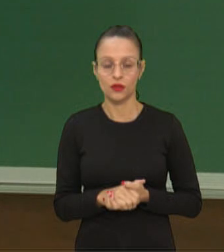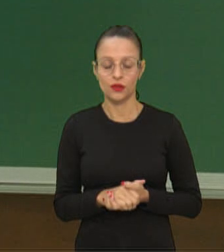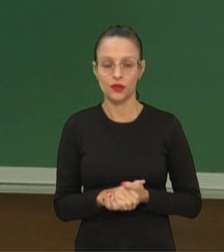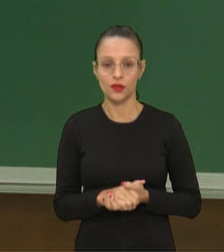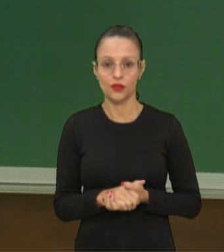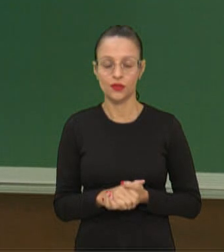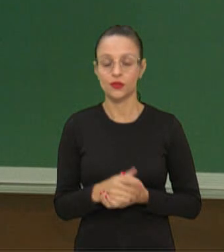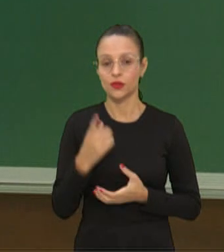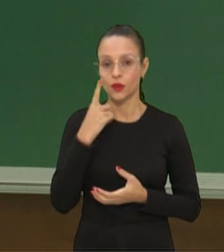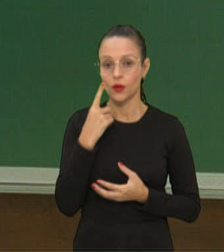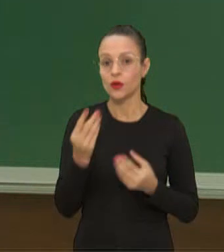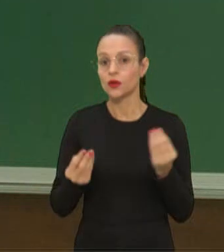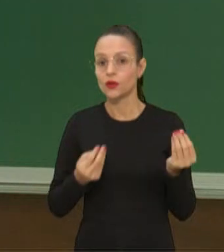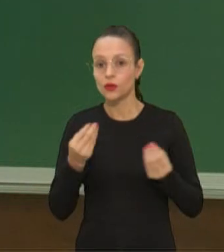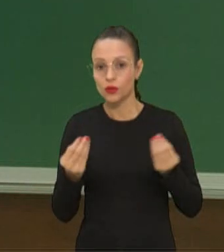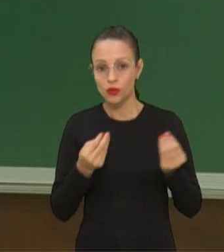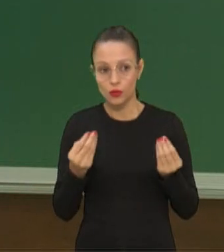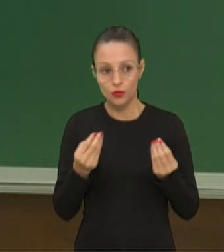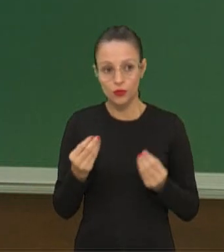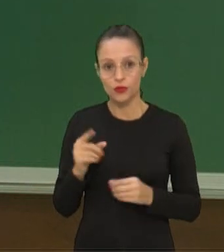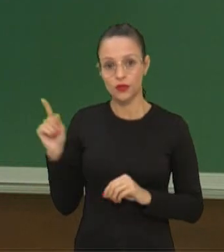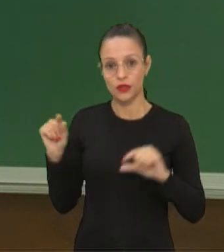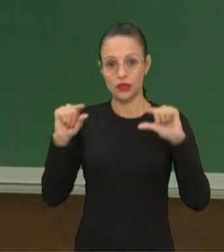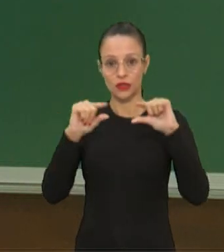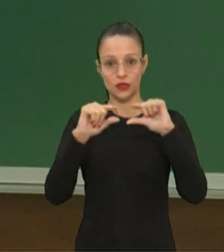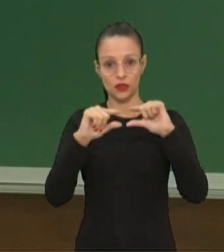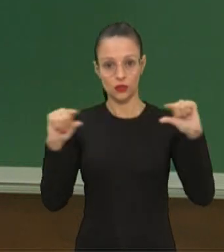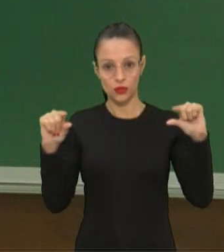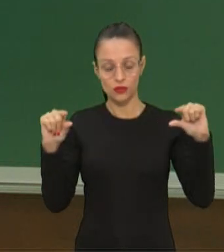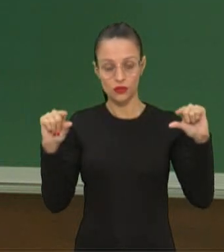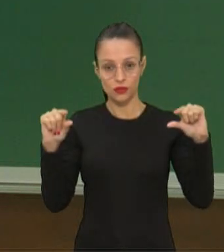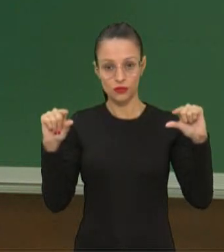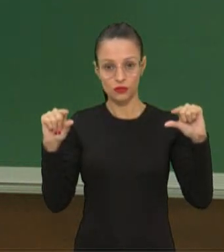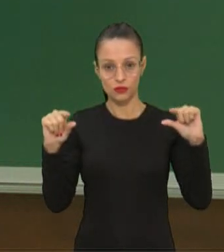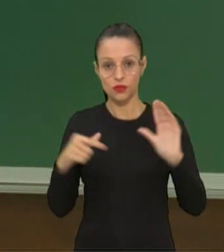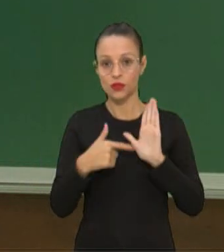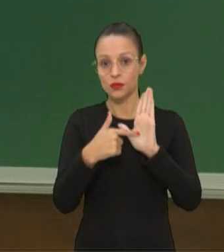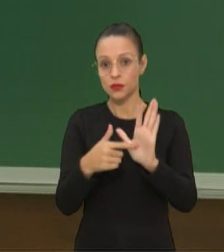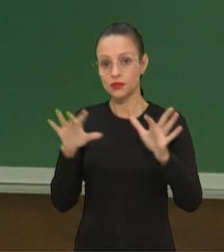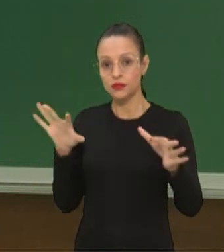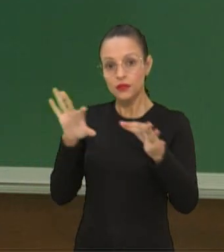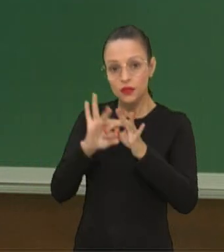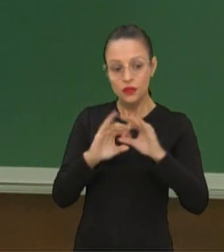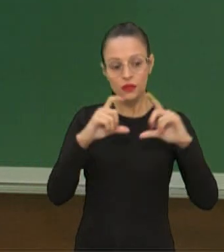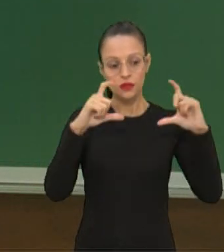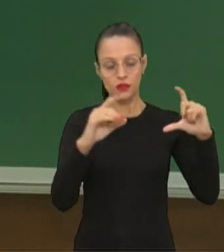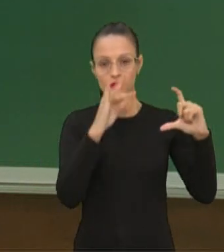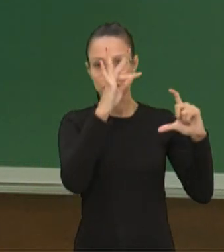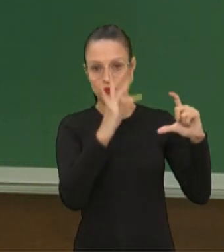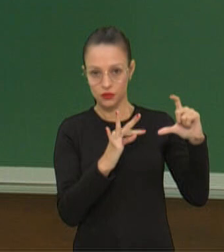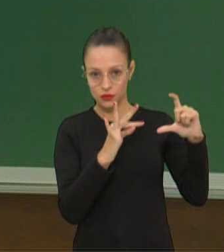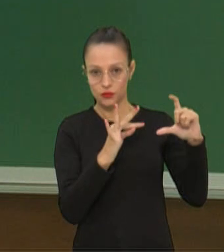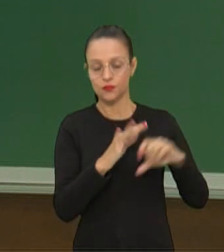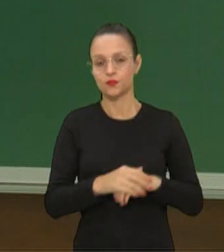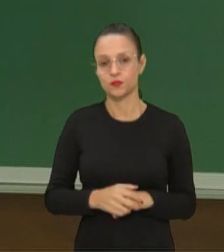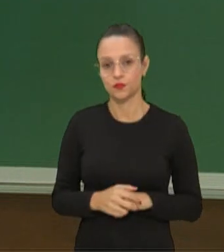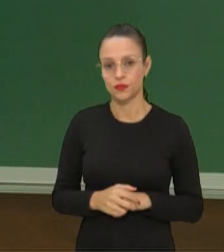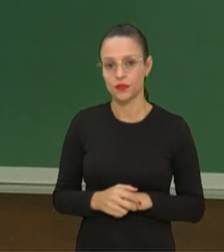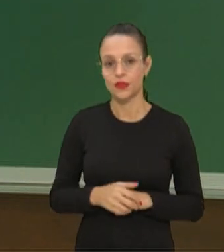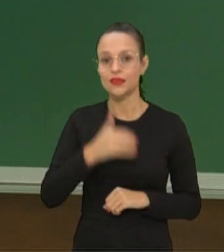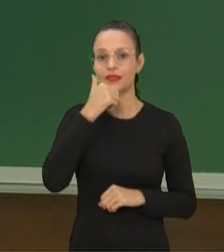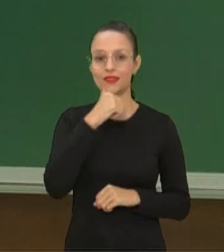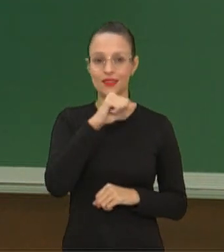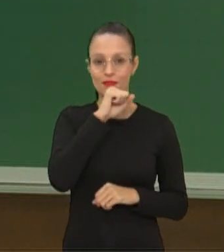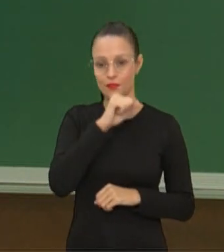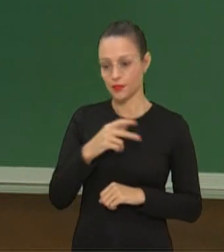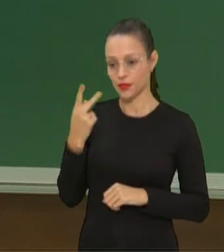Então, olha só, como é que vai ficar a equação que representa essa situação problema? Se a mãe de Paulo triplicar o